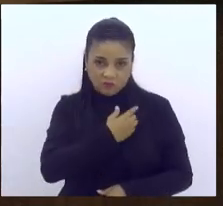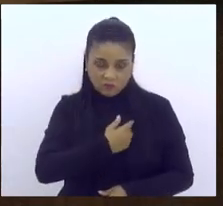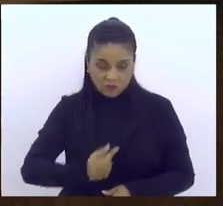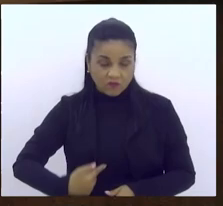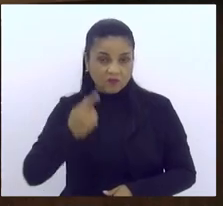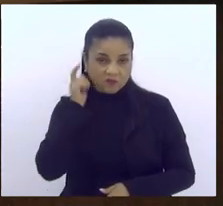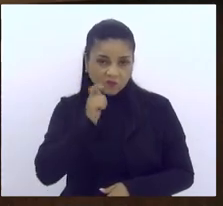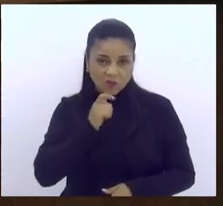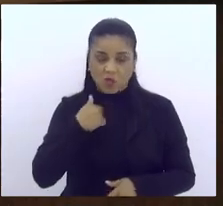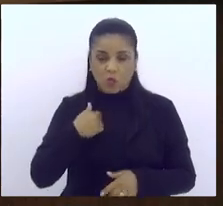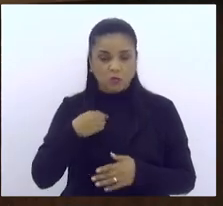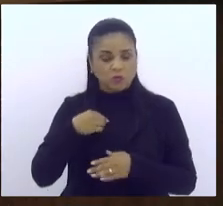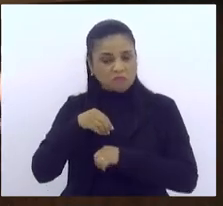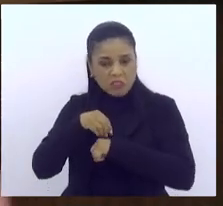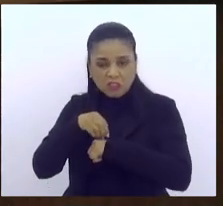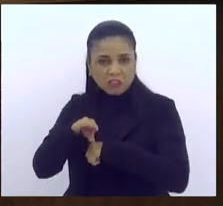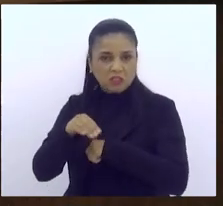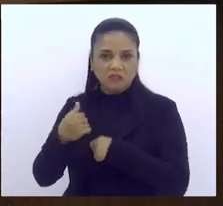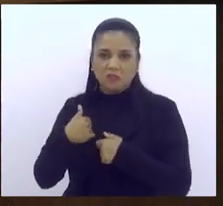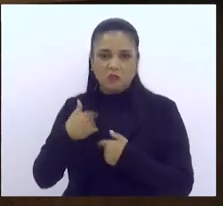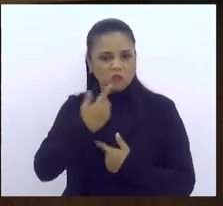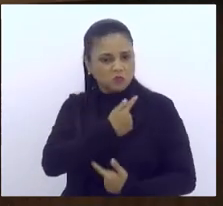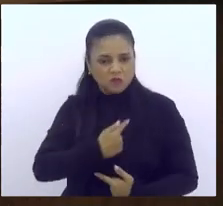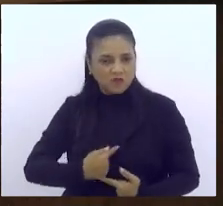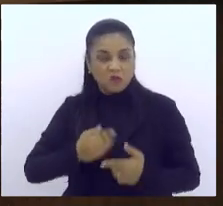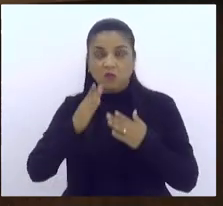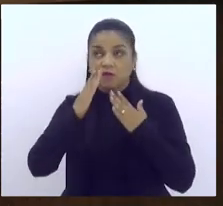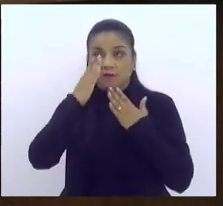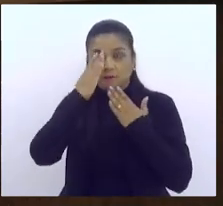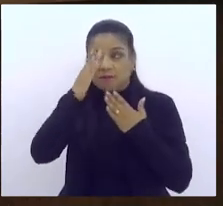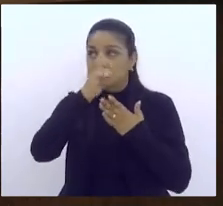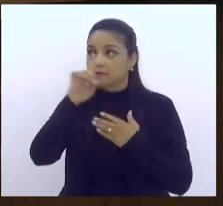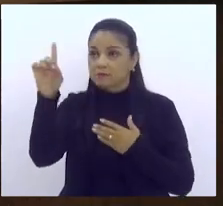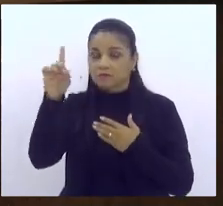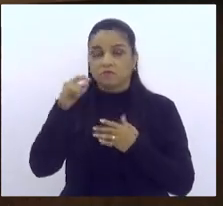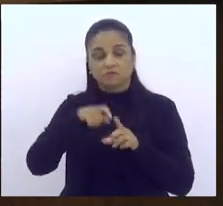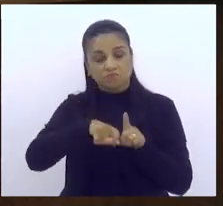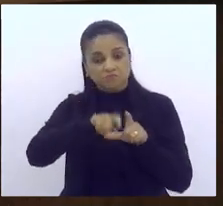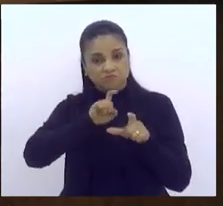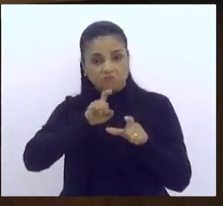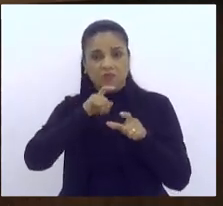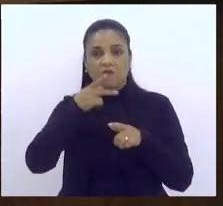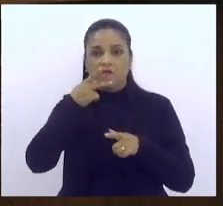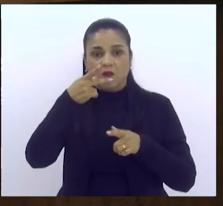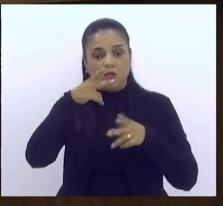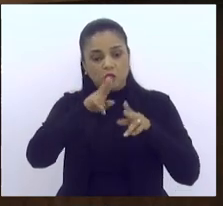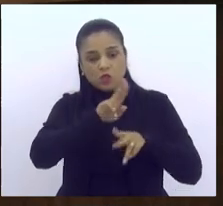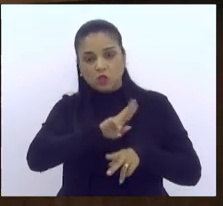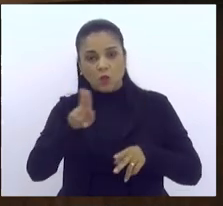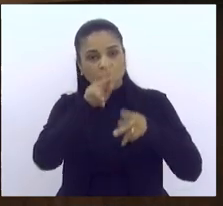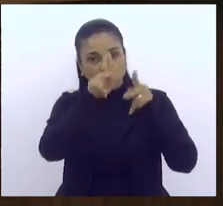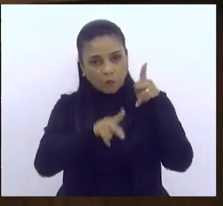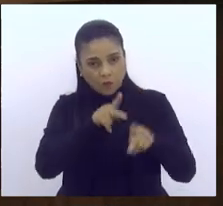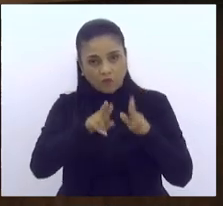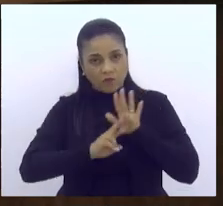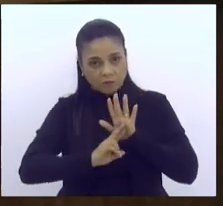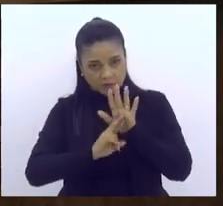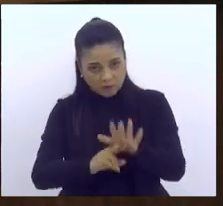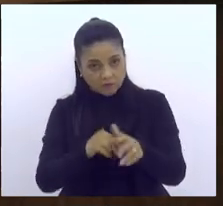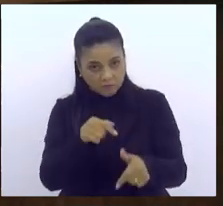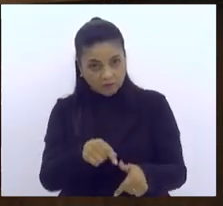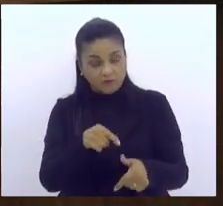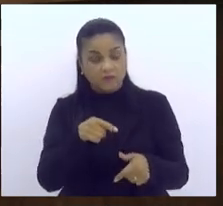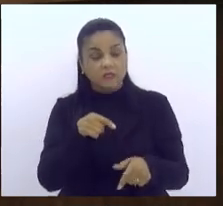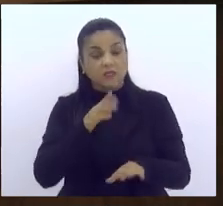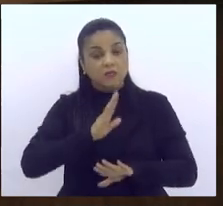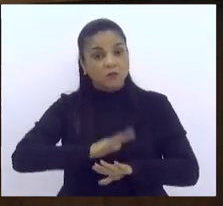nenhuma indicação, não tenha nada no governo, graças a Deus, tenho a minha autonomia de falar em nome do povo. Mas está na hora